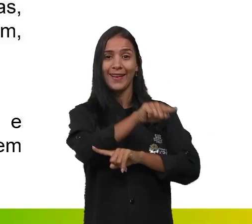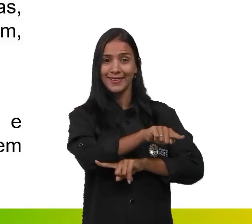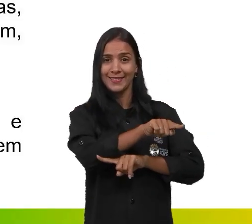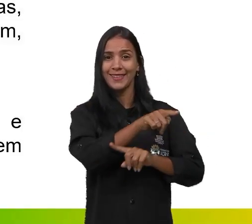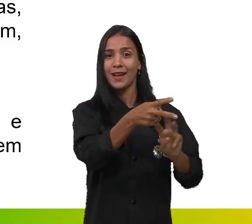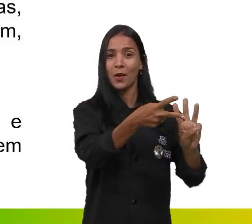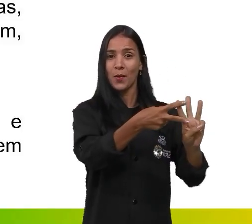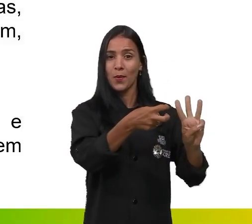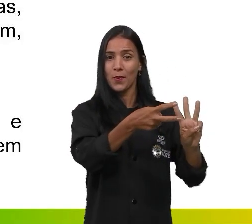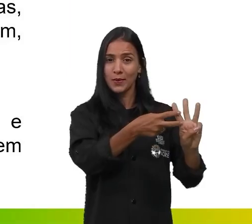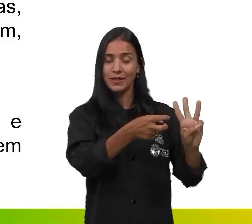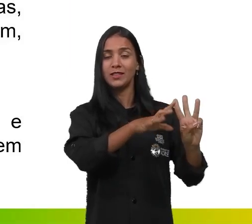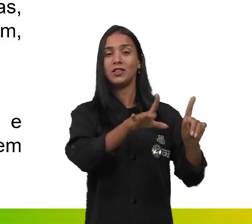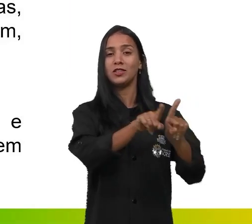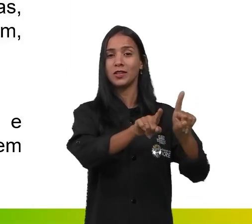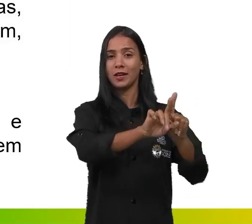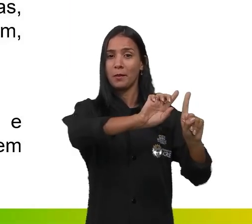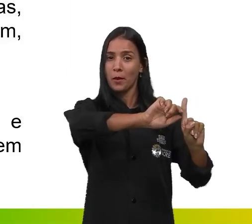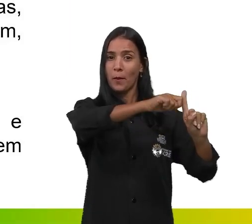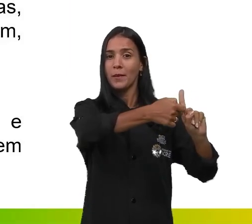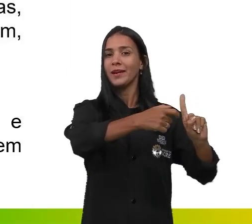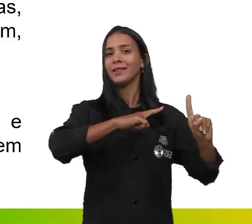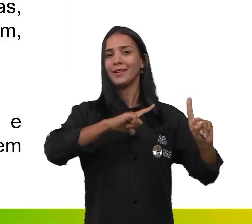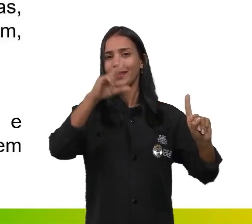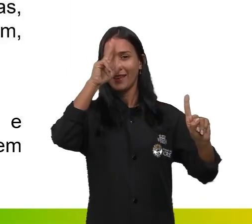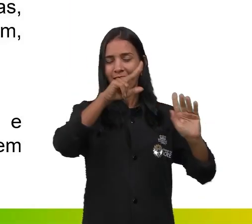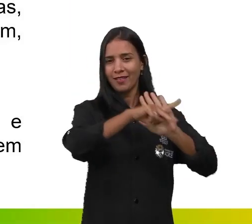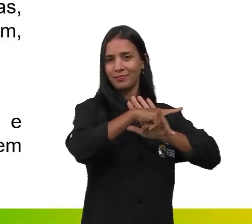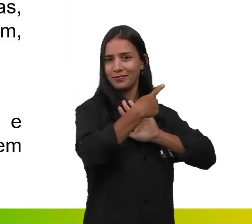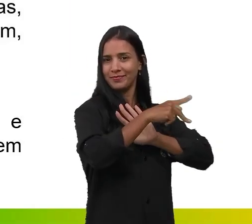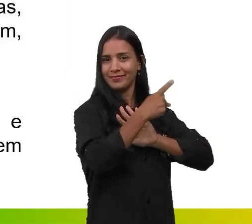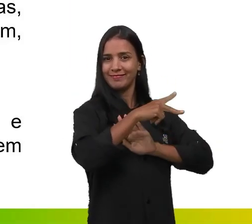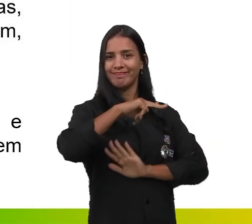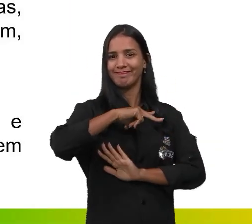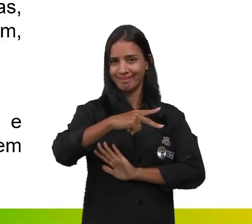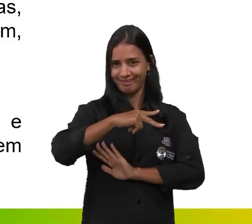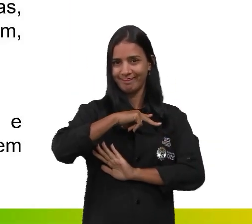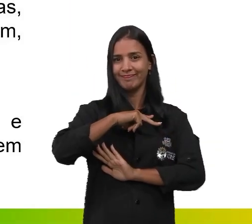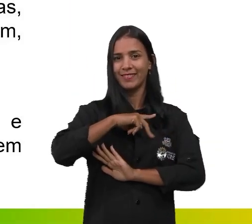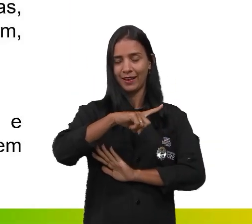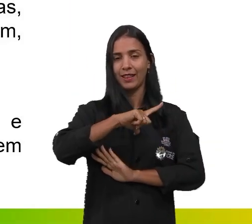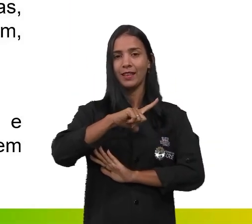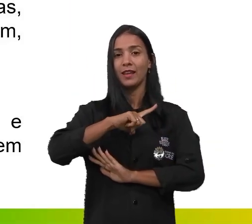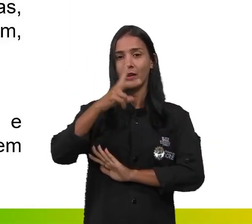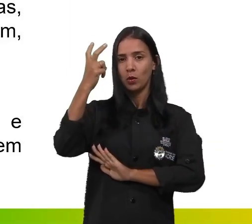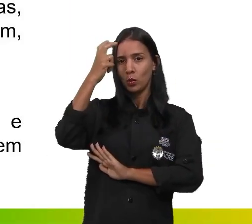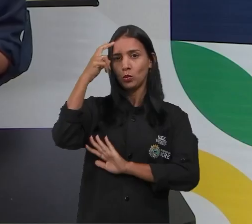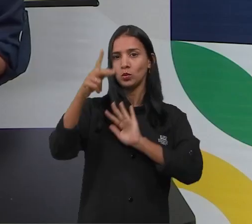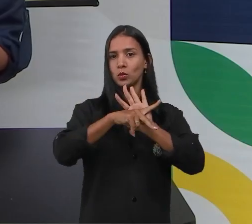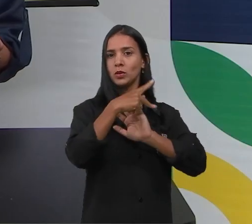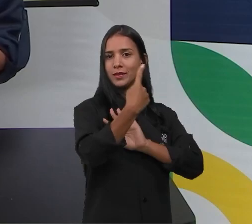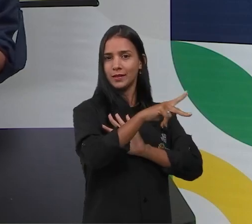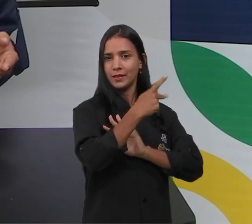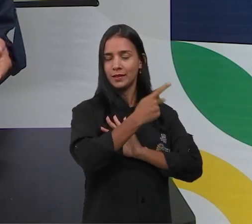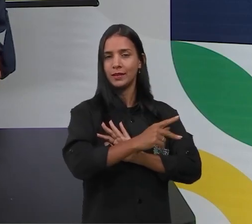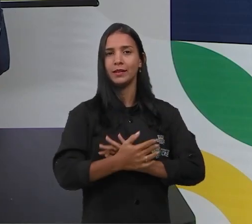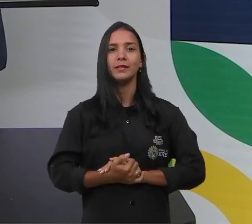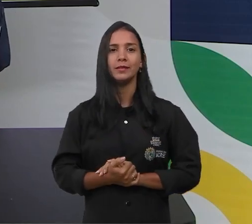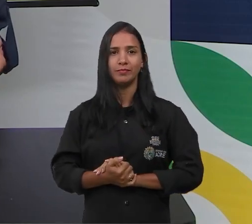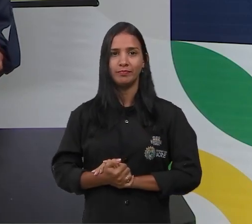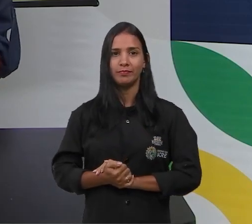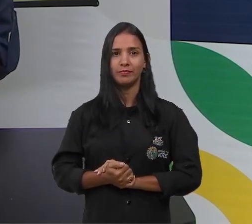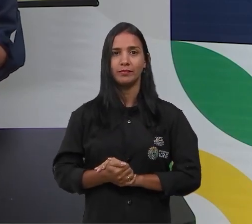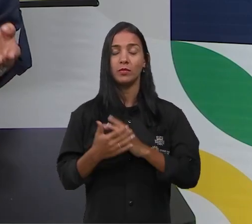gente salientar, porque a gente vê que a subalternidade dos povos